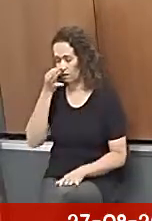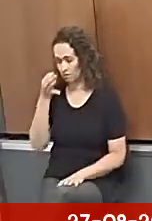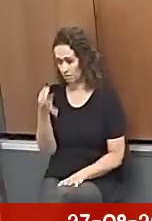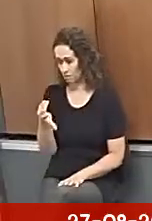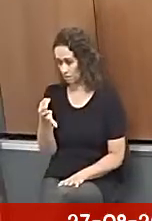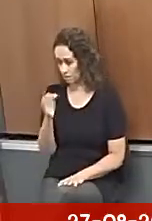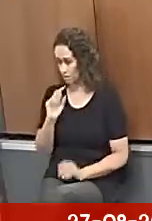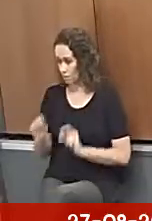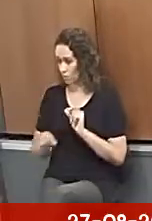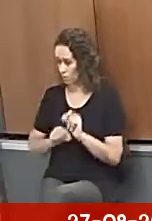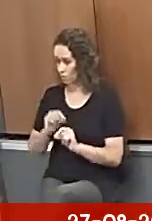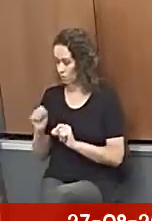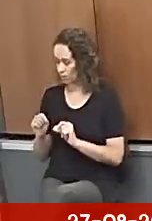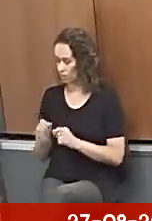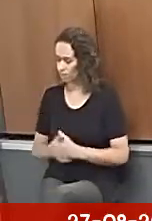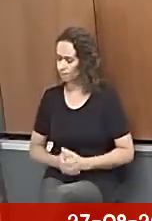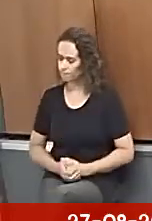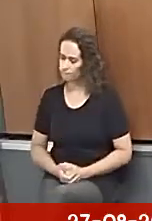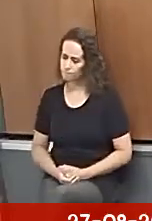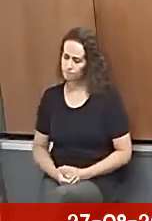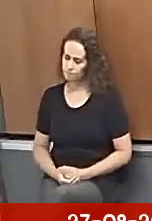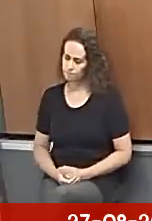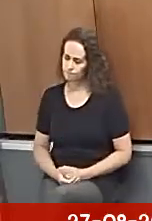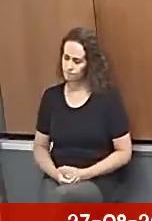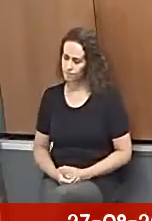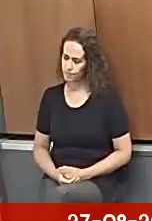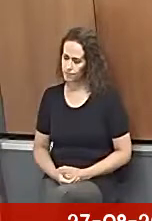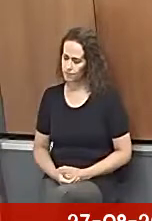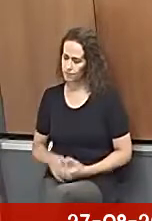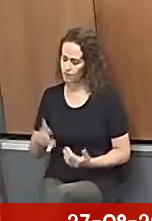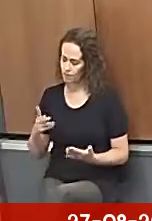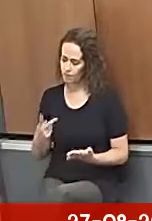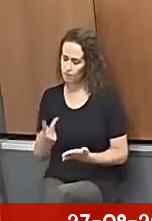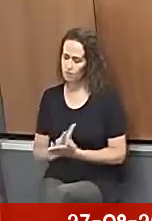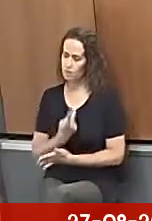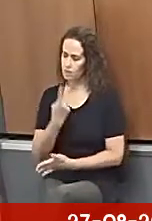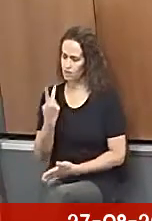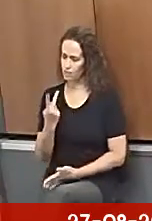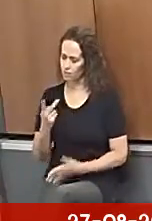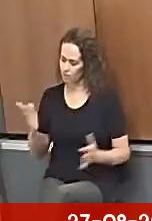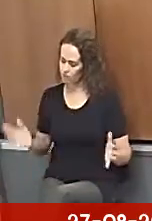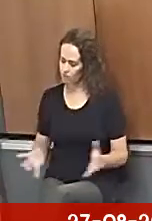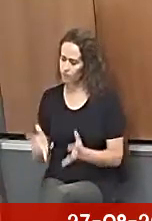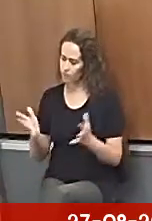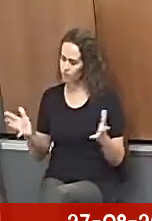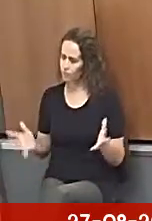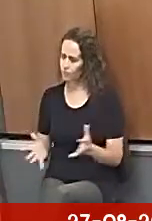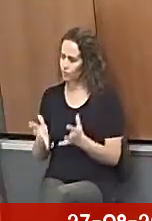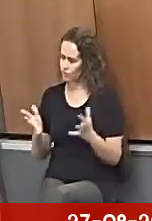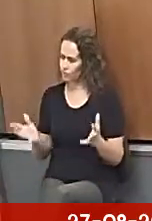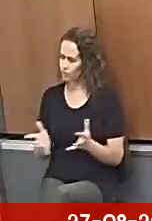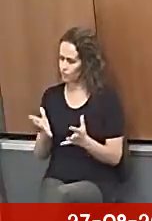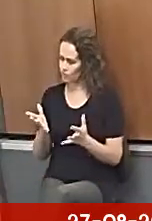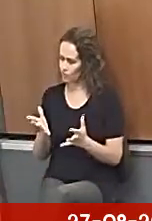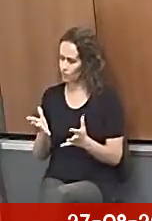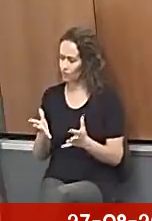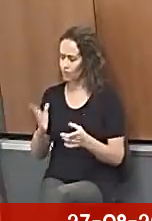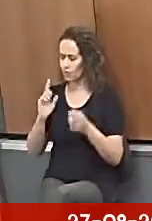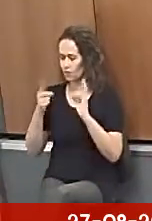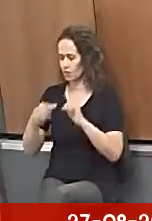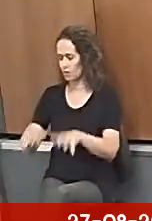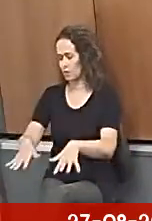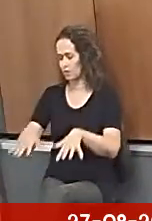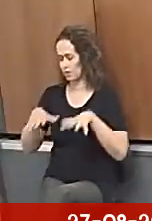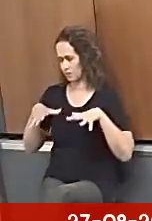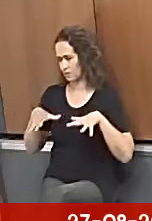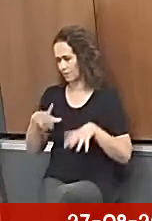nesse primeiro momento por aquilo que aconteceu que nos motivou a convocação dessa audiência pública